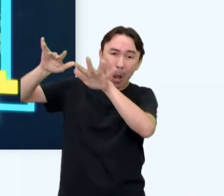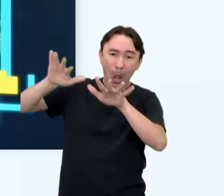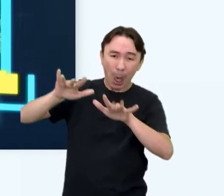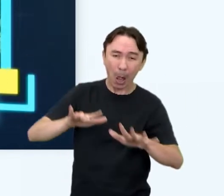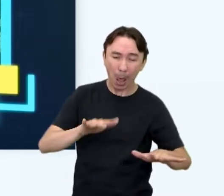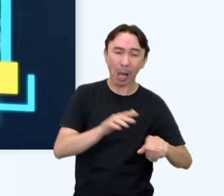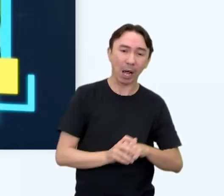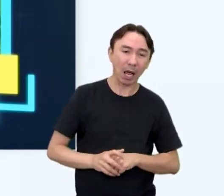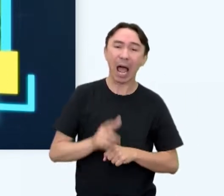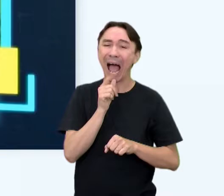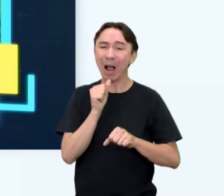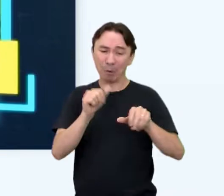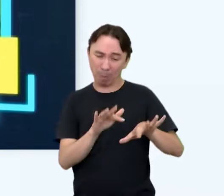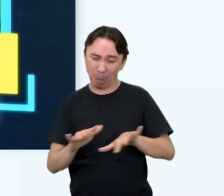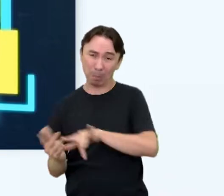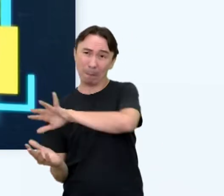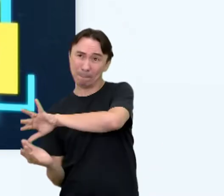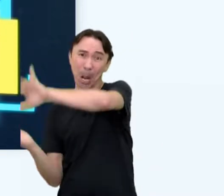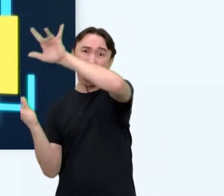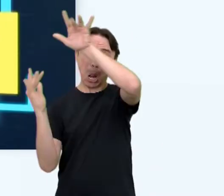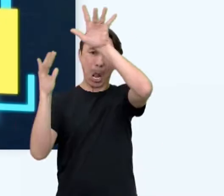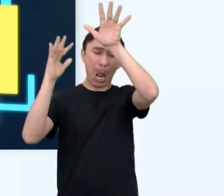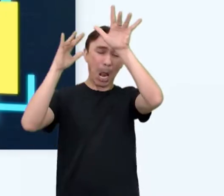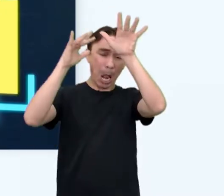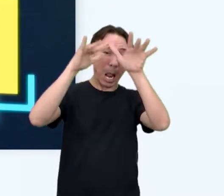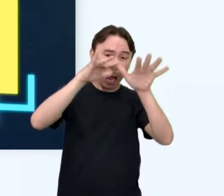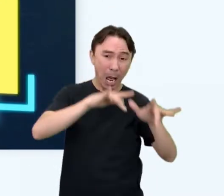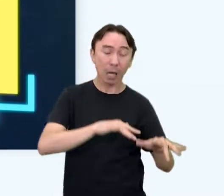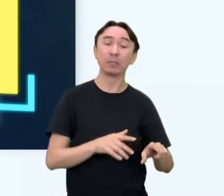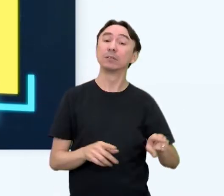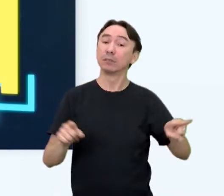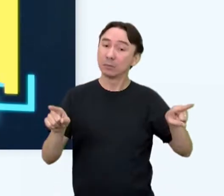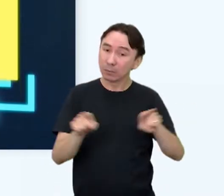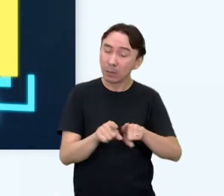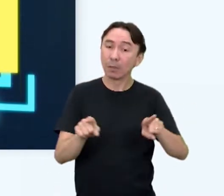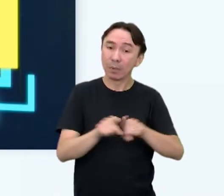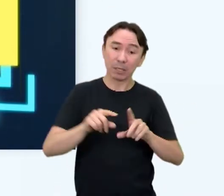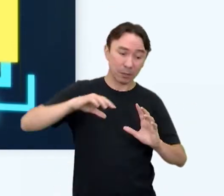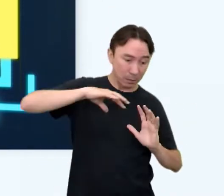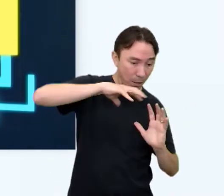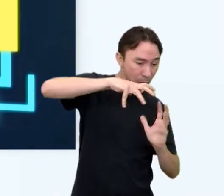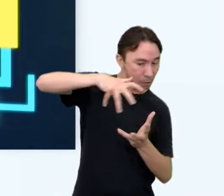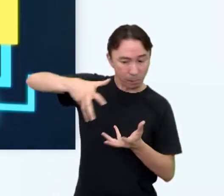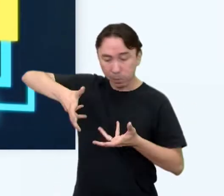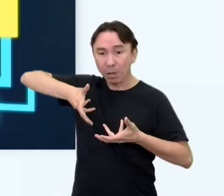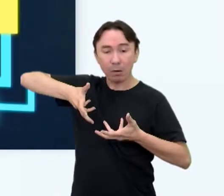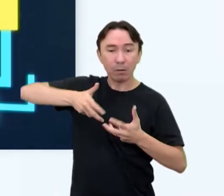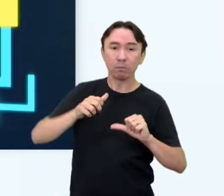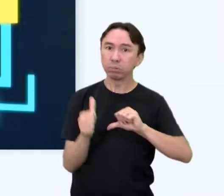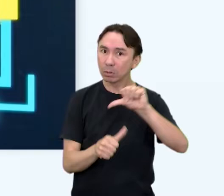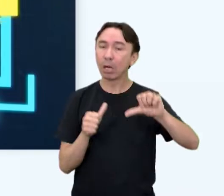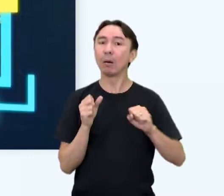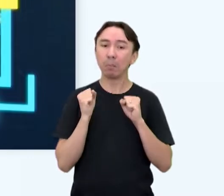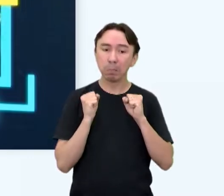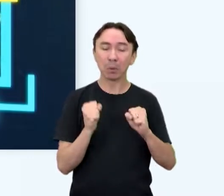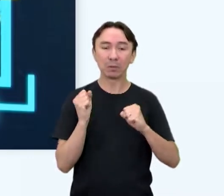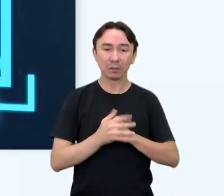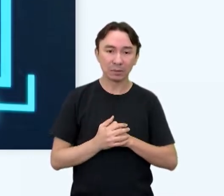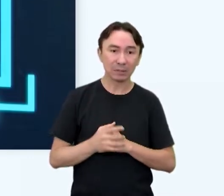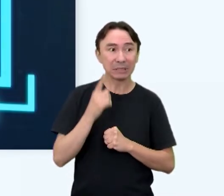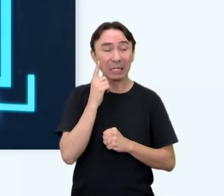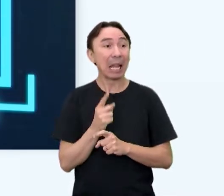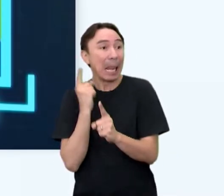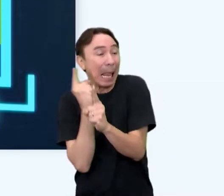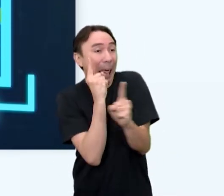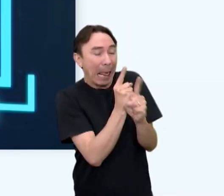tsunamis, maremotos e até mesmo mudanças na rotação da Terra. Não é possível prever terremotos em nenhum lugar do